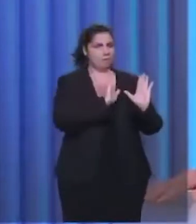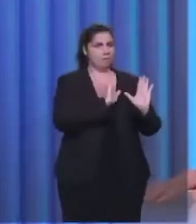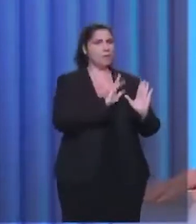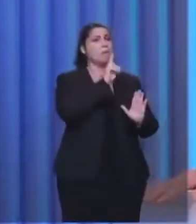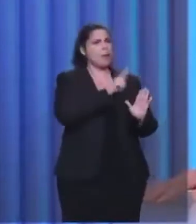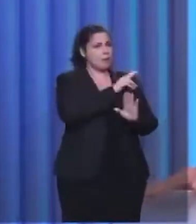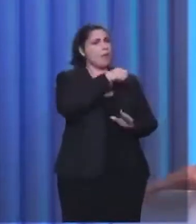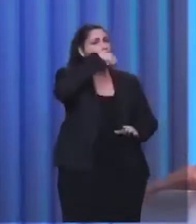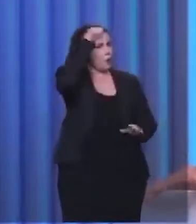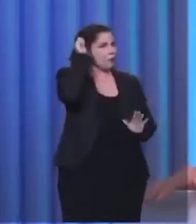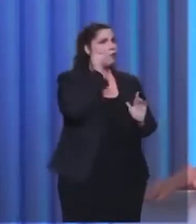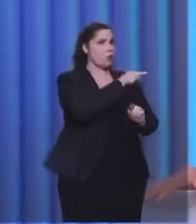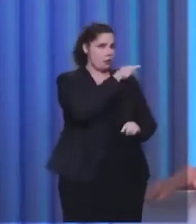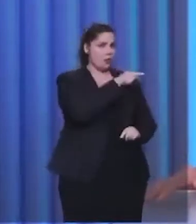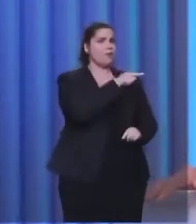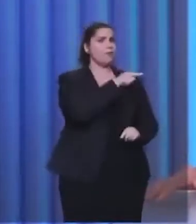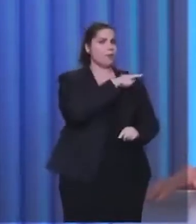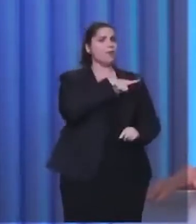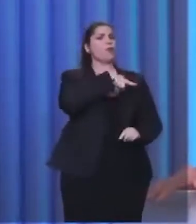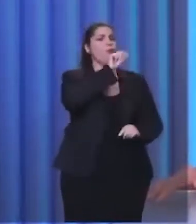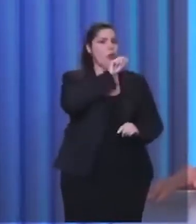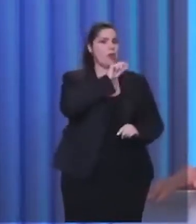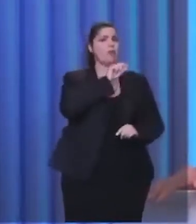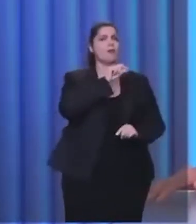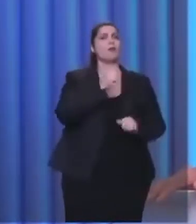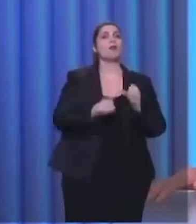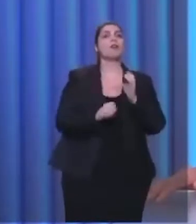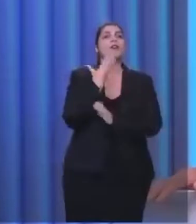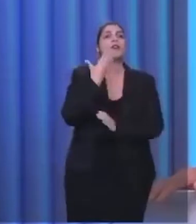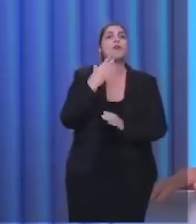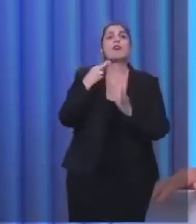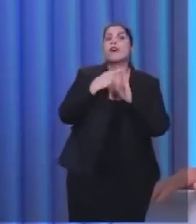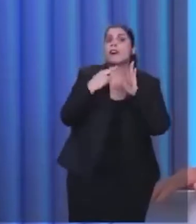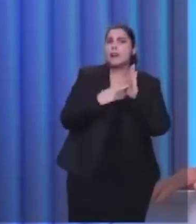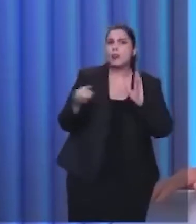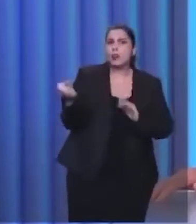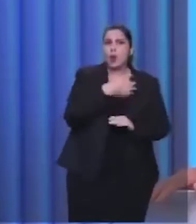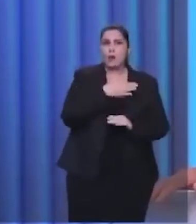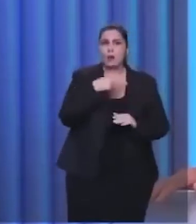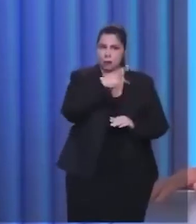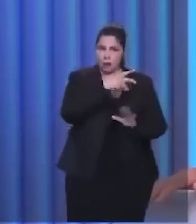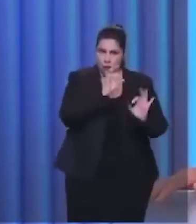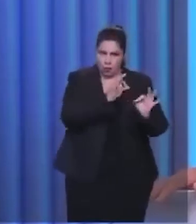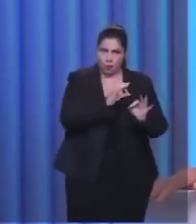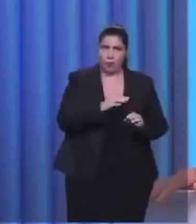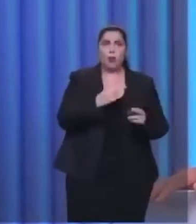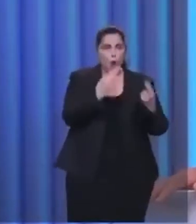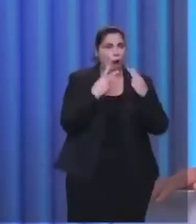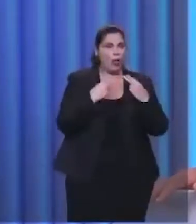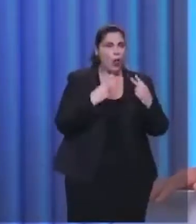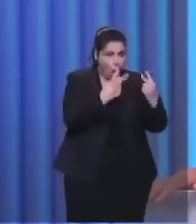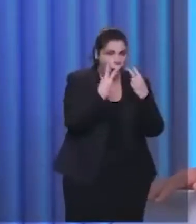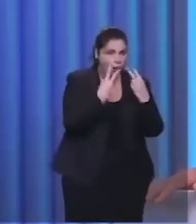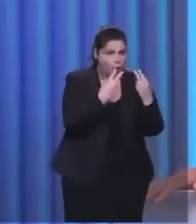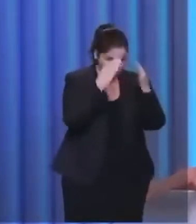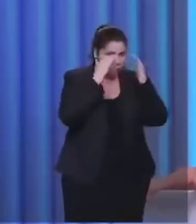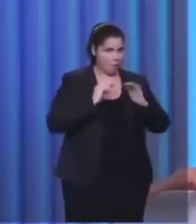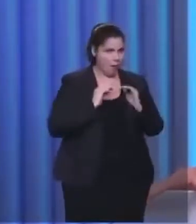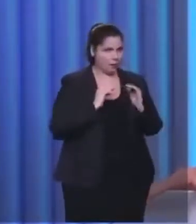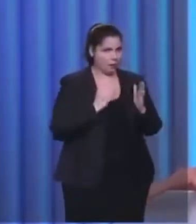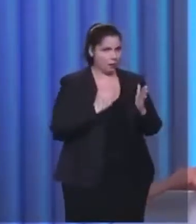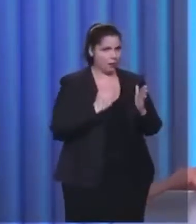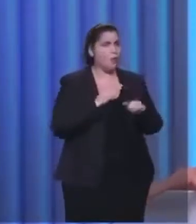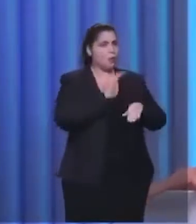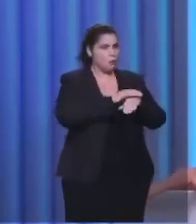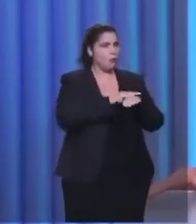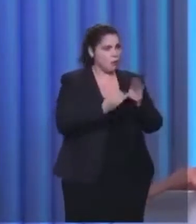senhor realmente decidiu instituir uma nova regra nesse debate O senhor poderia olhar para mim, respeitosamente? O senhor